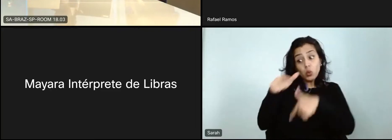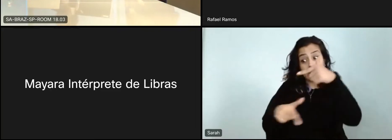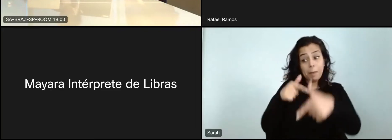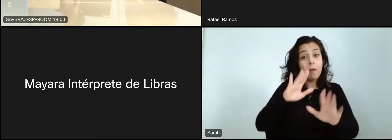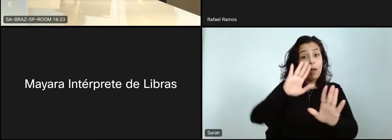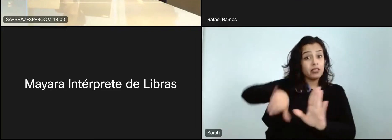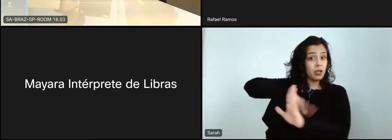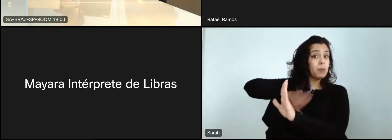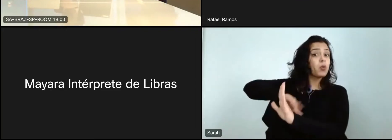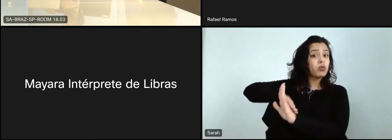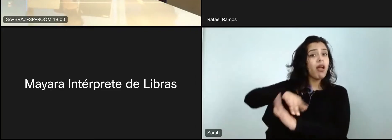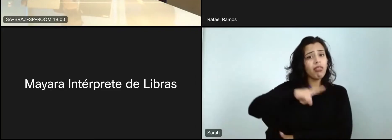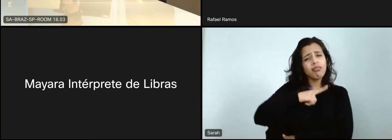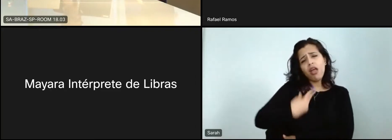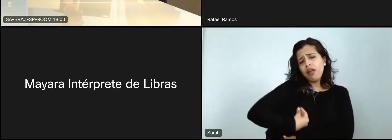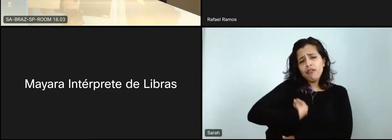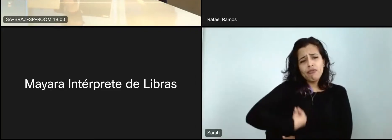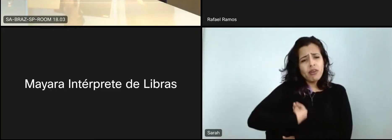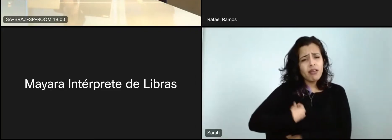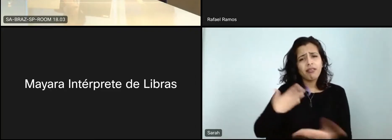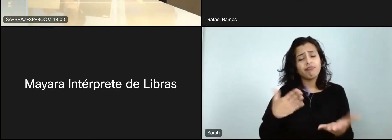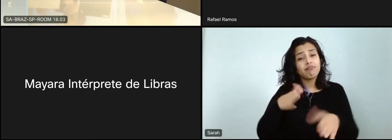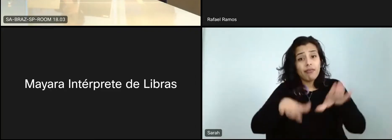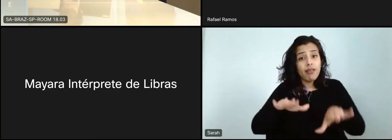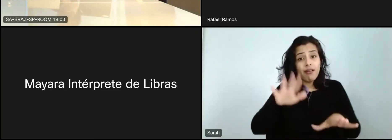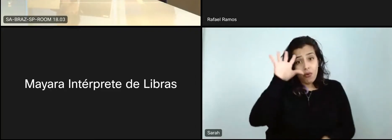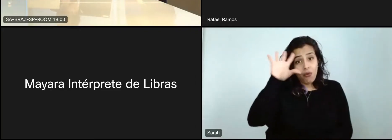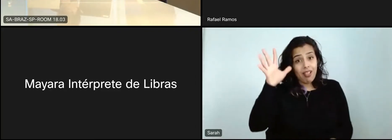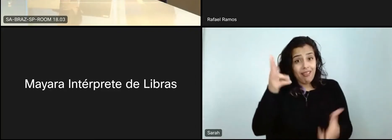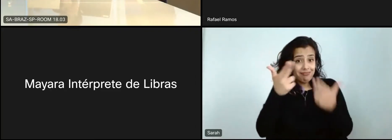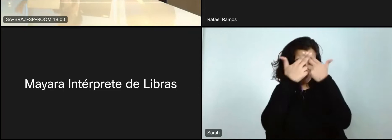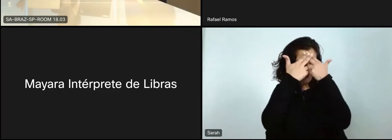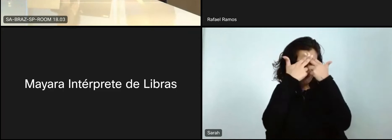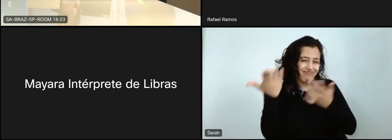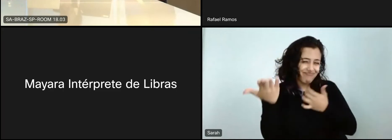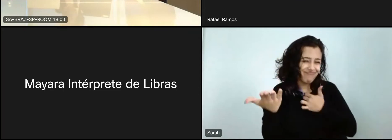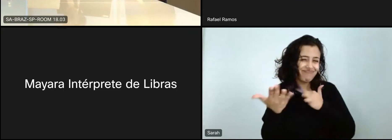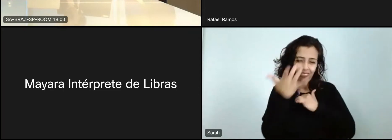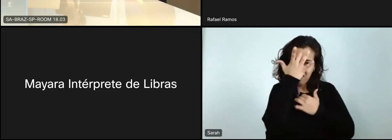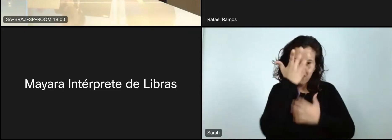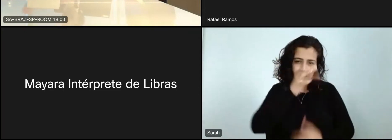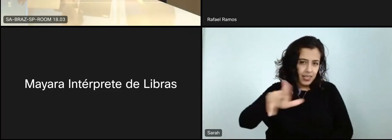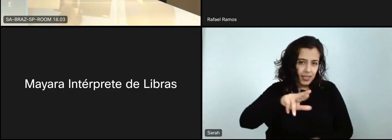vida lá para fora, né? Os traumas que a gente já tem que conviver, a nossa realidade não é fácil, né?